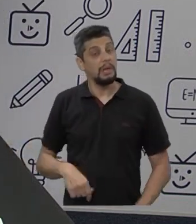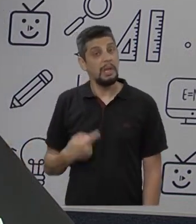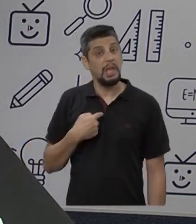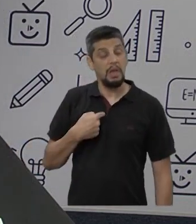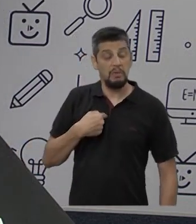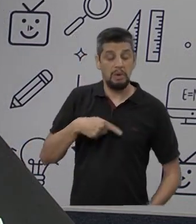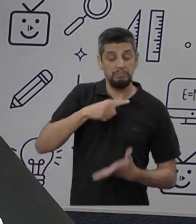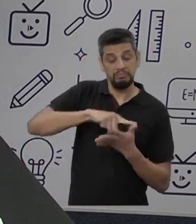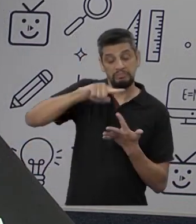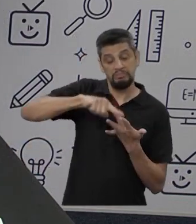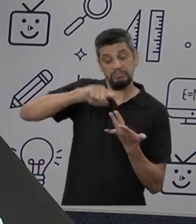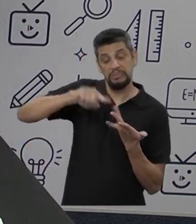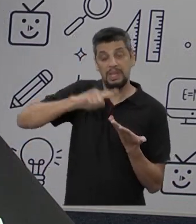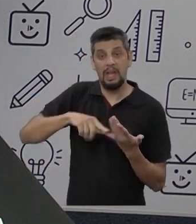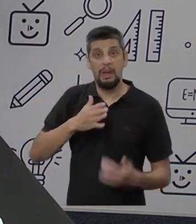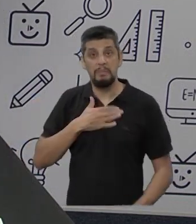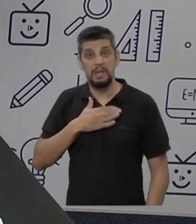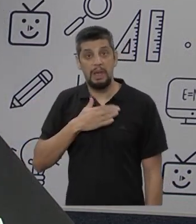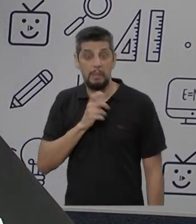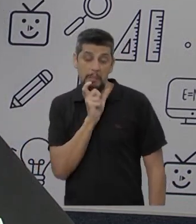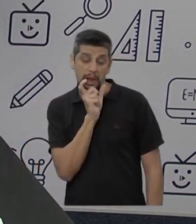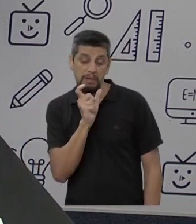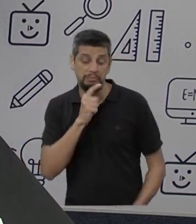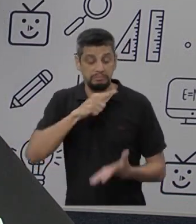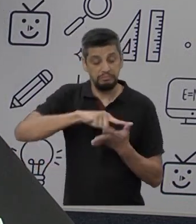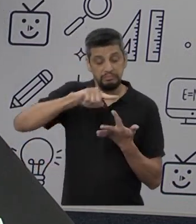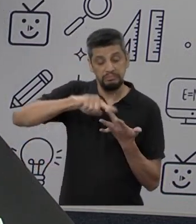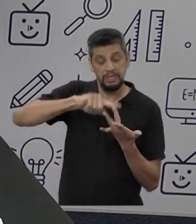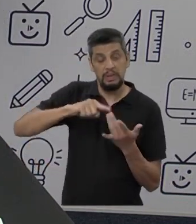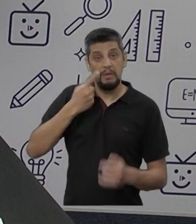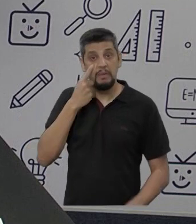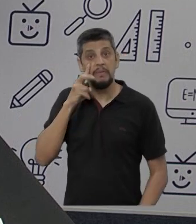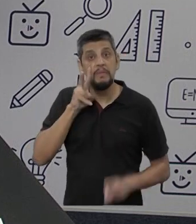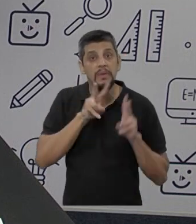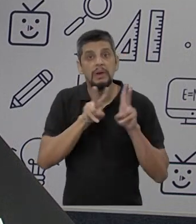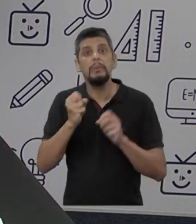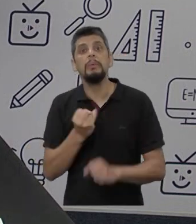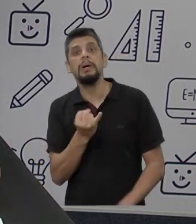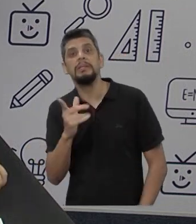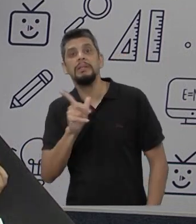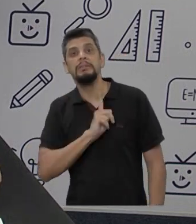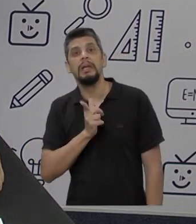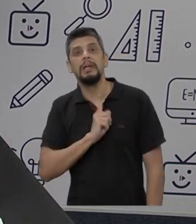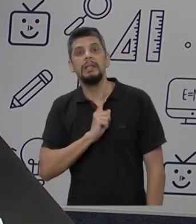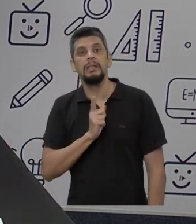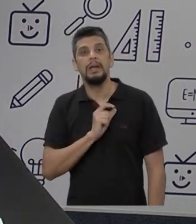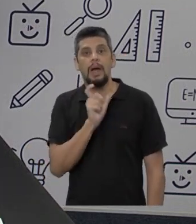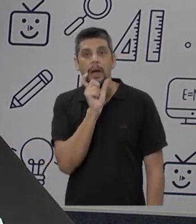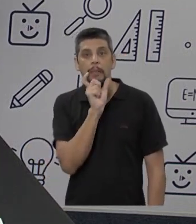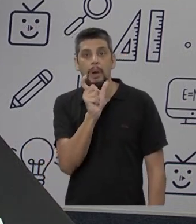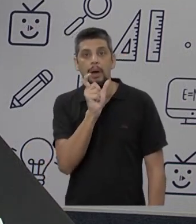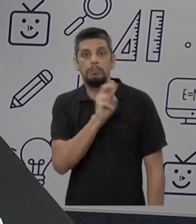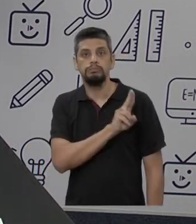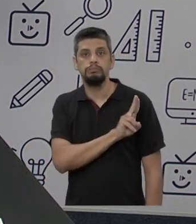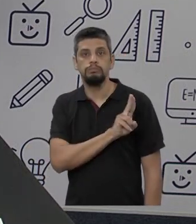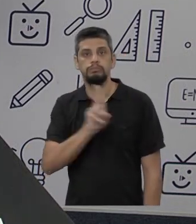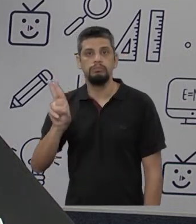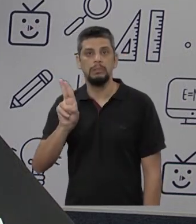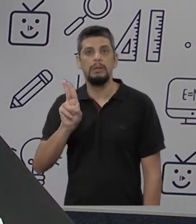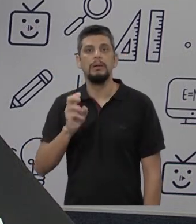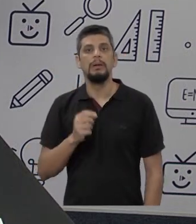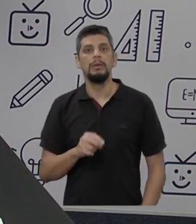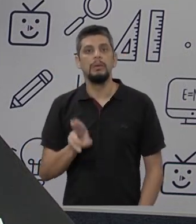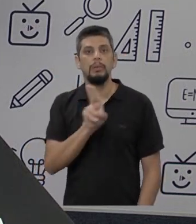Eu vou contar a minha palavra, as letras da minha palavra, vamos ver quantas que vai dar. Então, na palavra